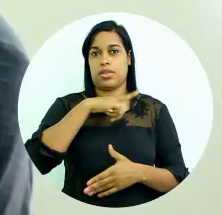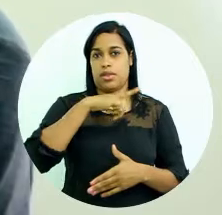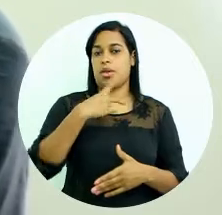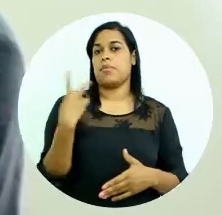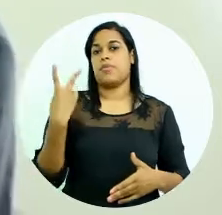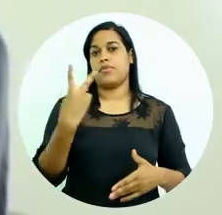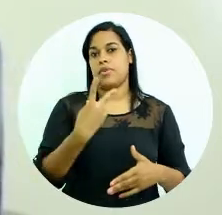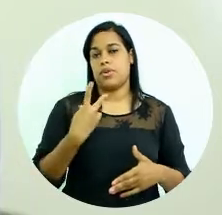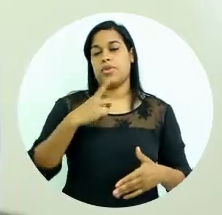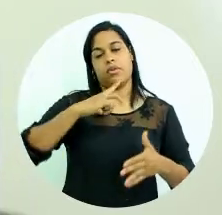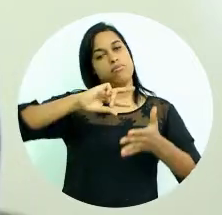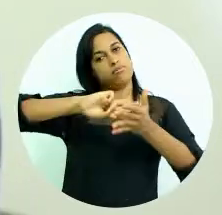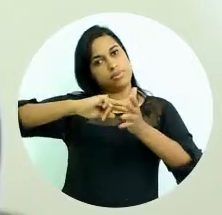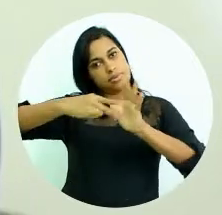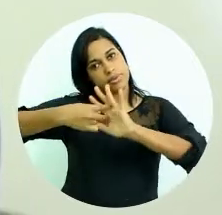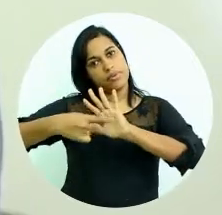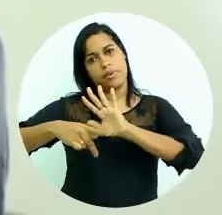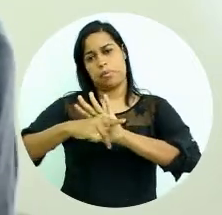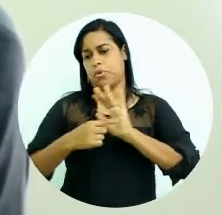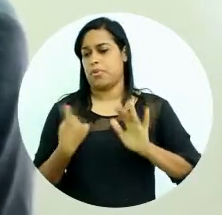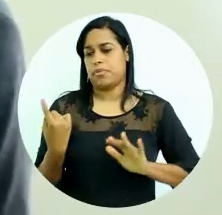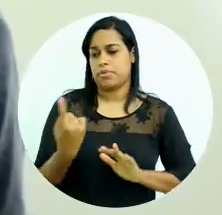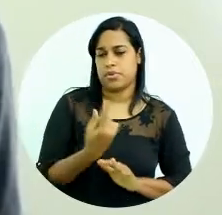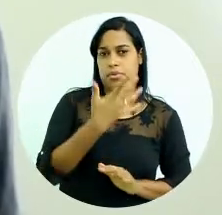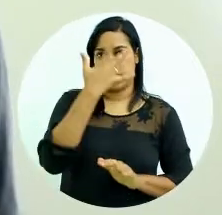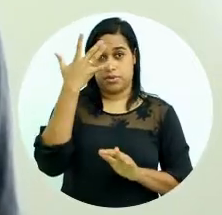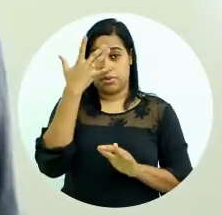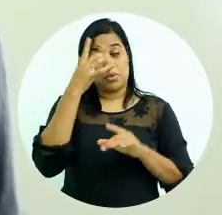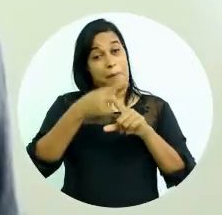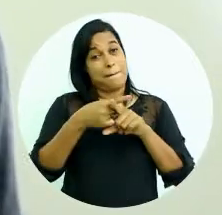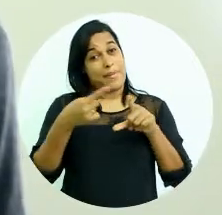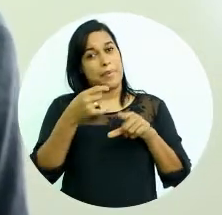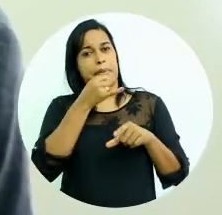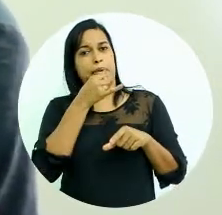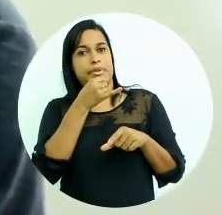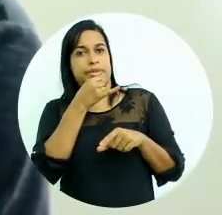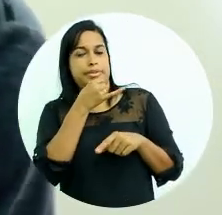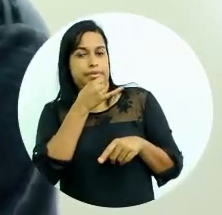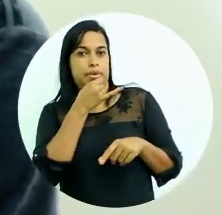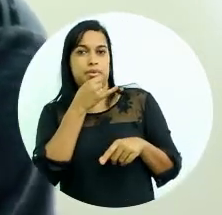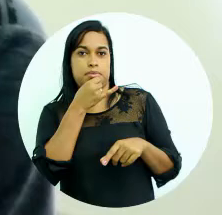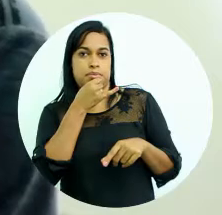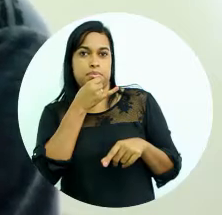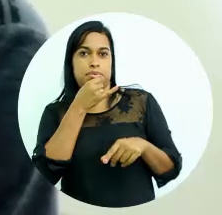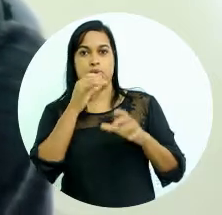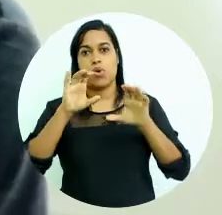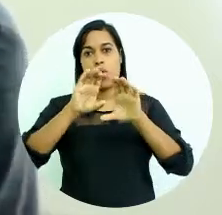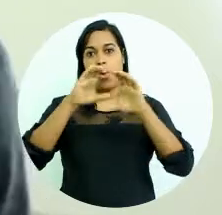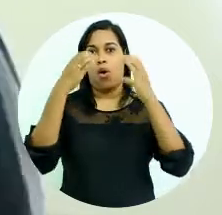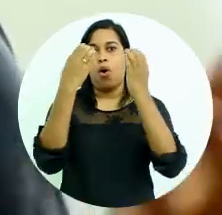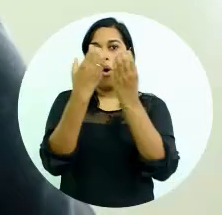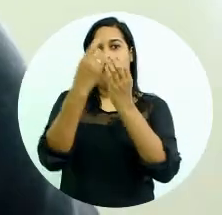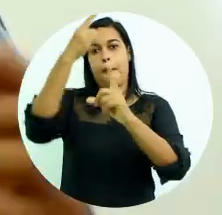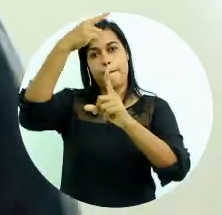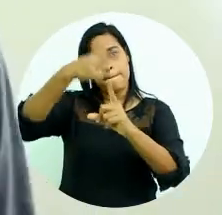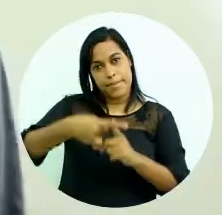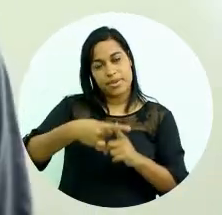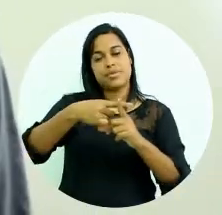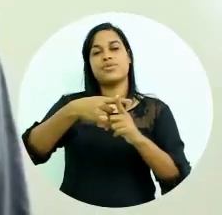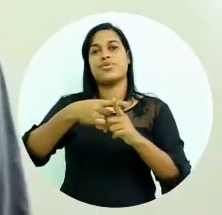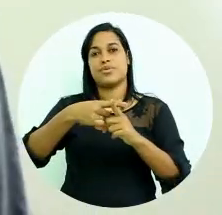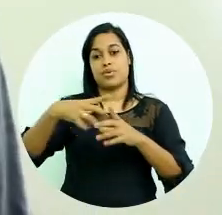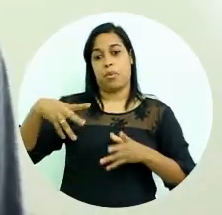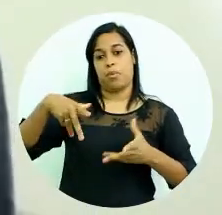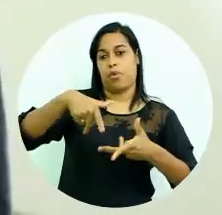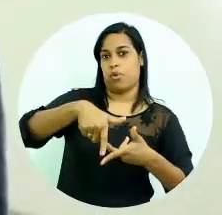um valor, tem um significado para nós. Mas, num exemplo de Copa do Mundo, que não tivemos um bom